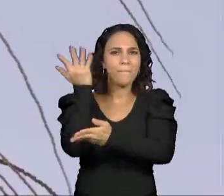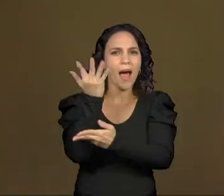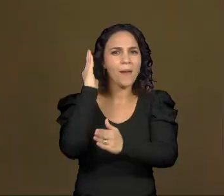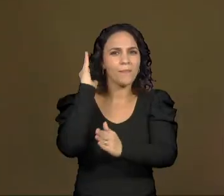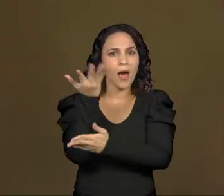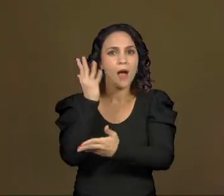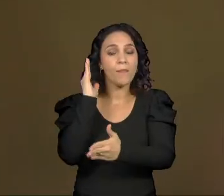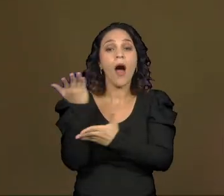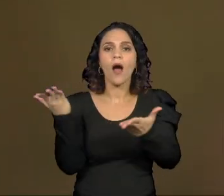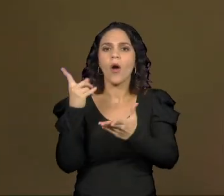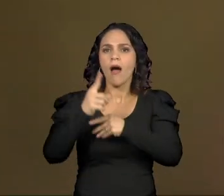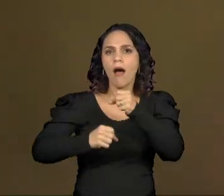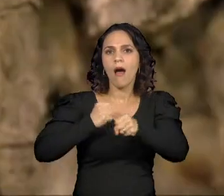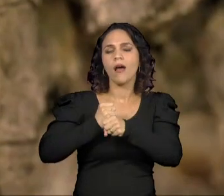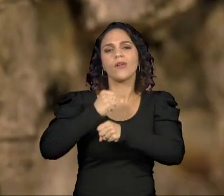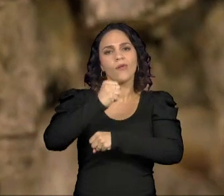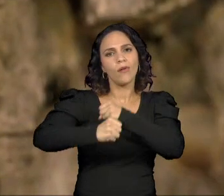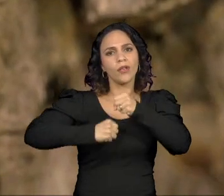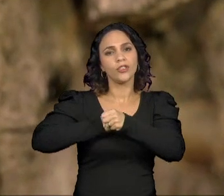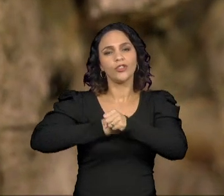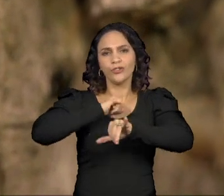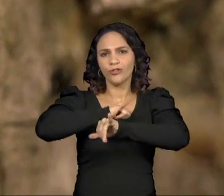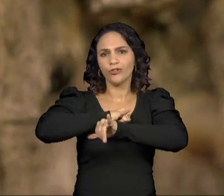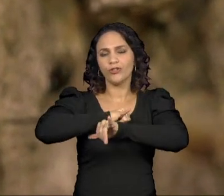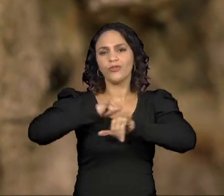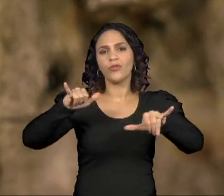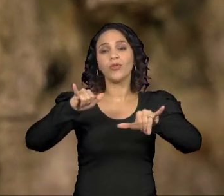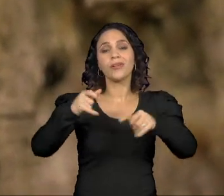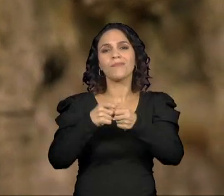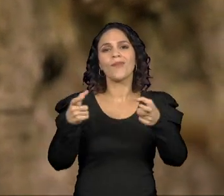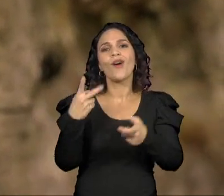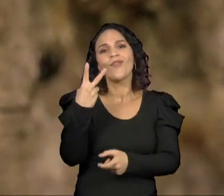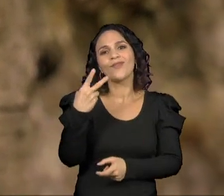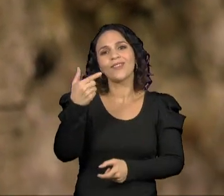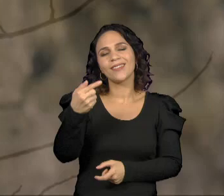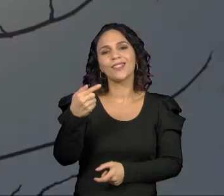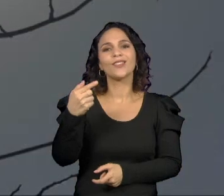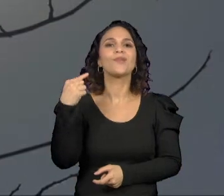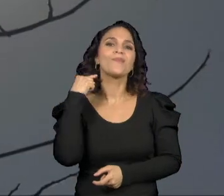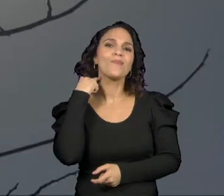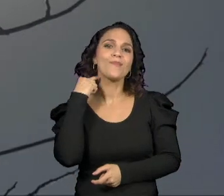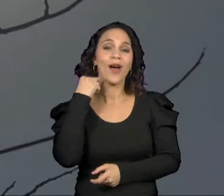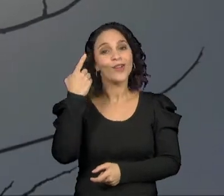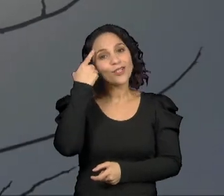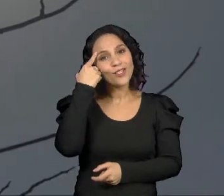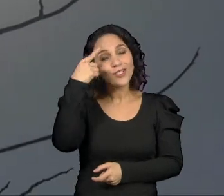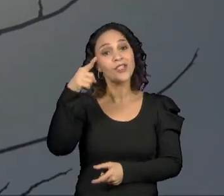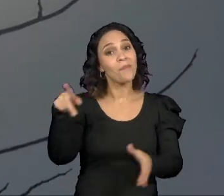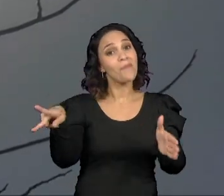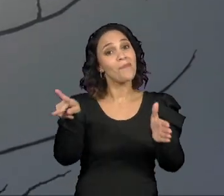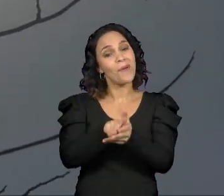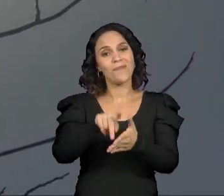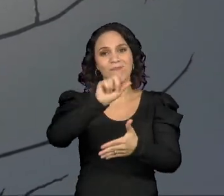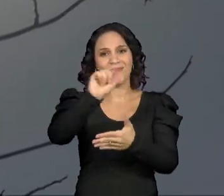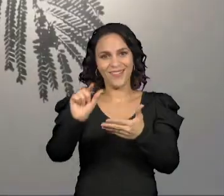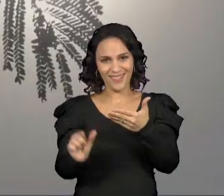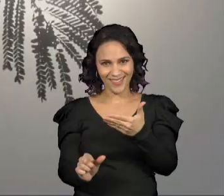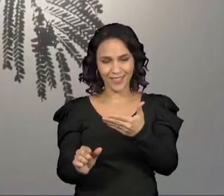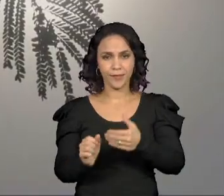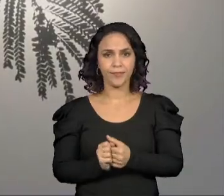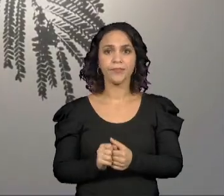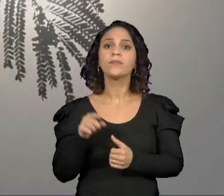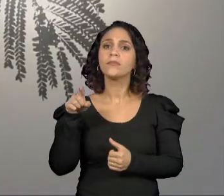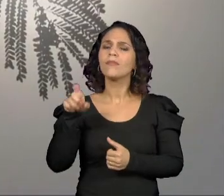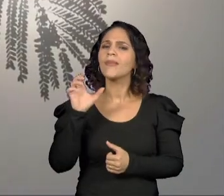levantamento agora é anual, é divulgado geralmente no dia 27 de maio, que é o Dia Nacional da Mata Atlântica. A Mata Atlântica é